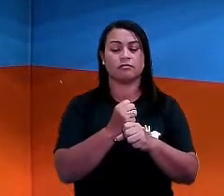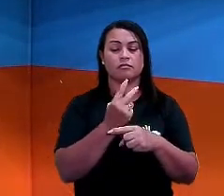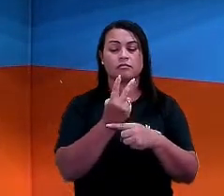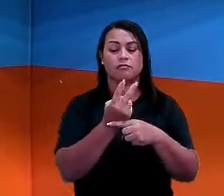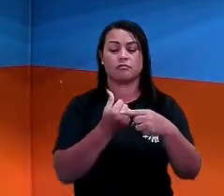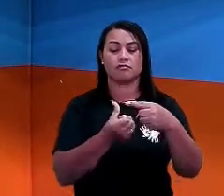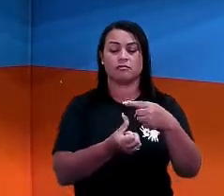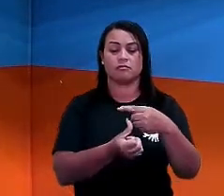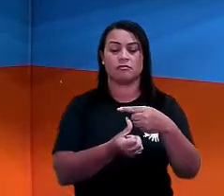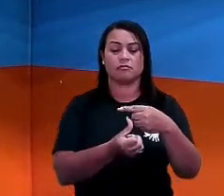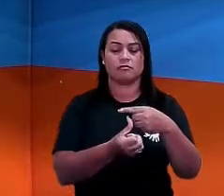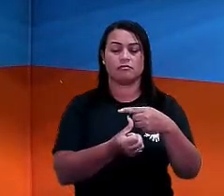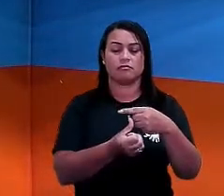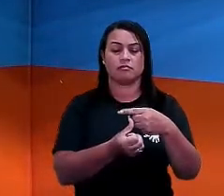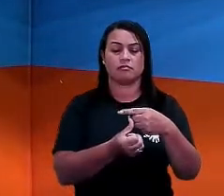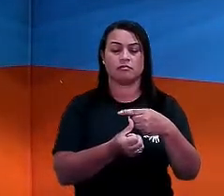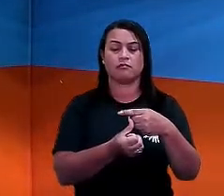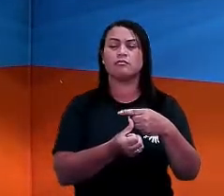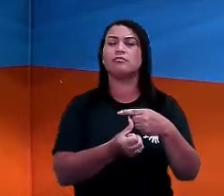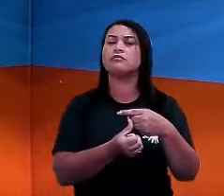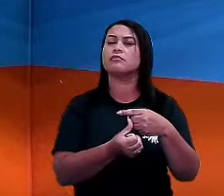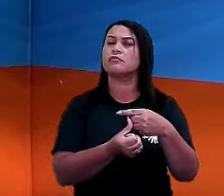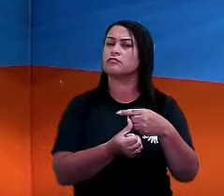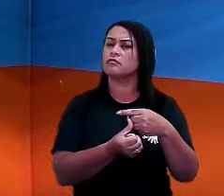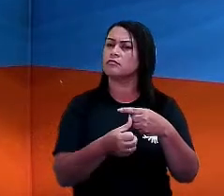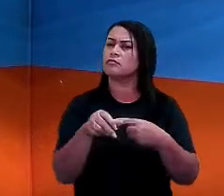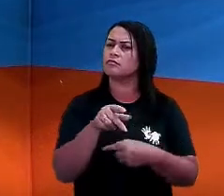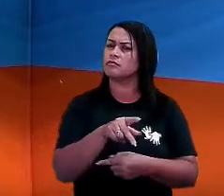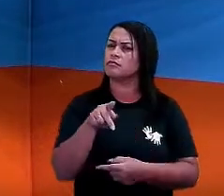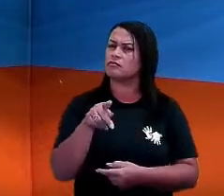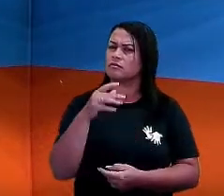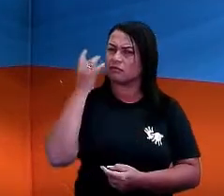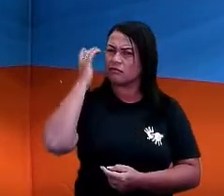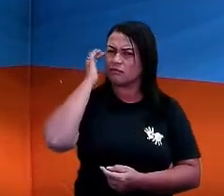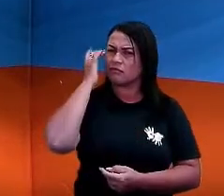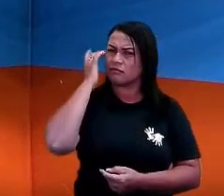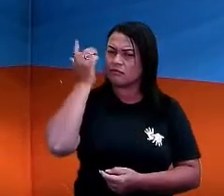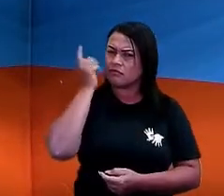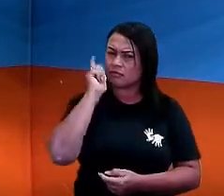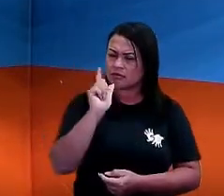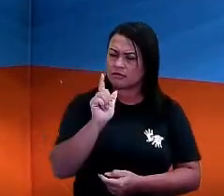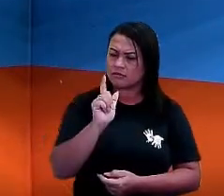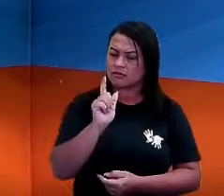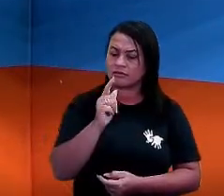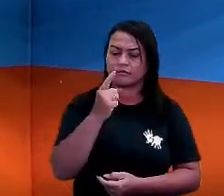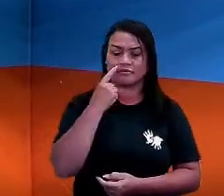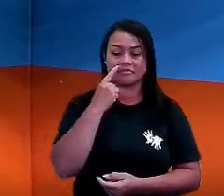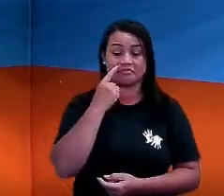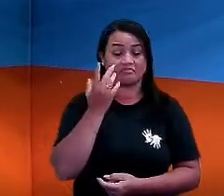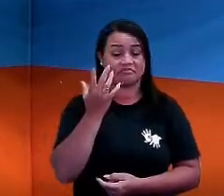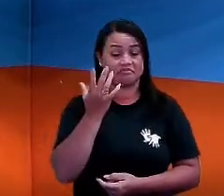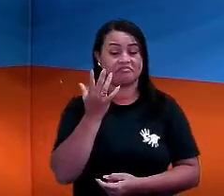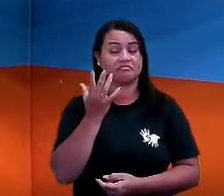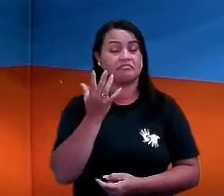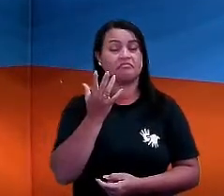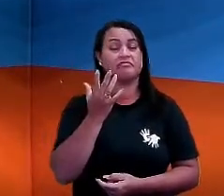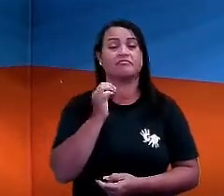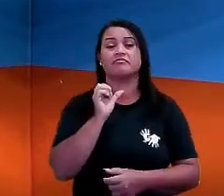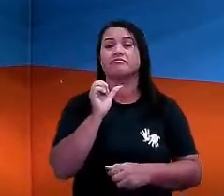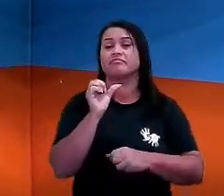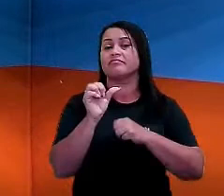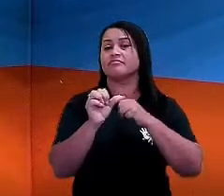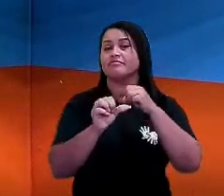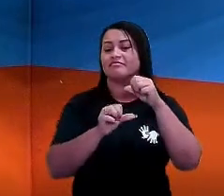2/6. Ah, professora, mas aí, será que dá para fazer? Dá. Mas aí eu vou transformar isso